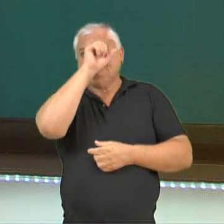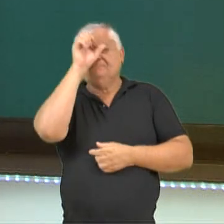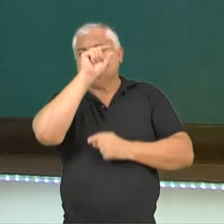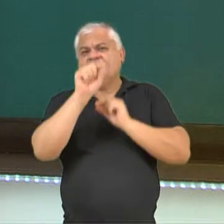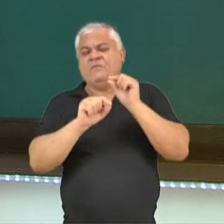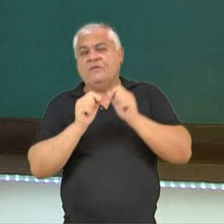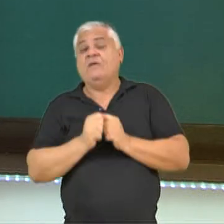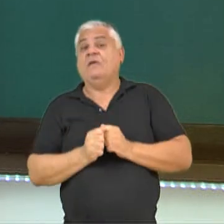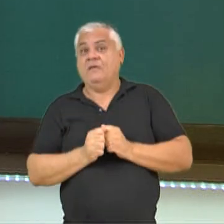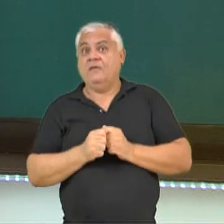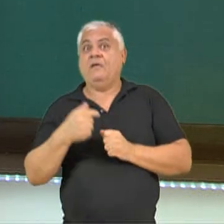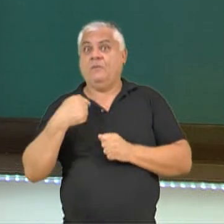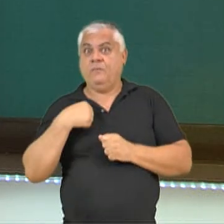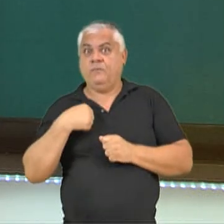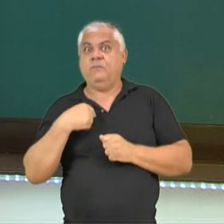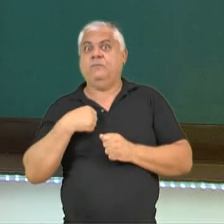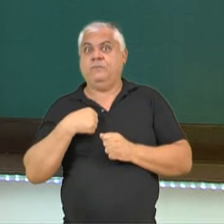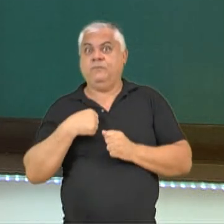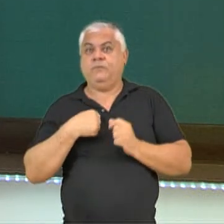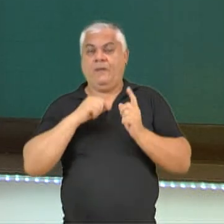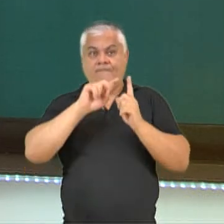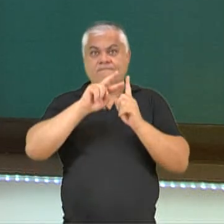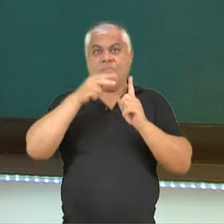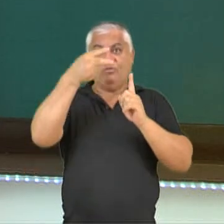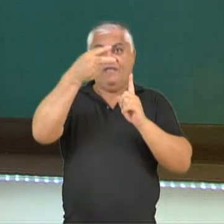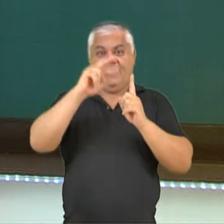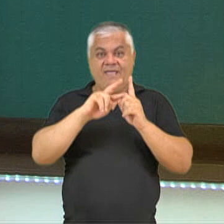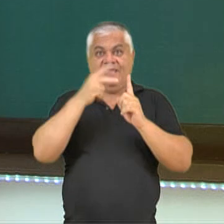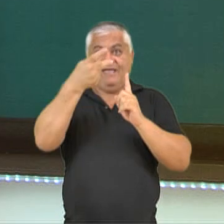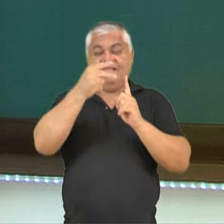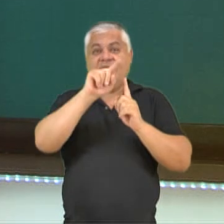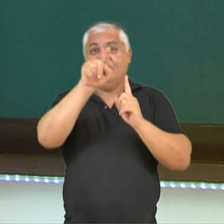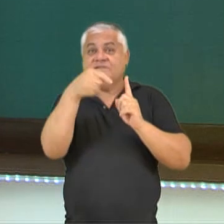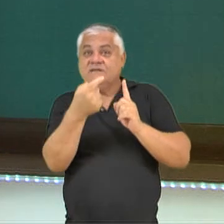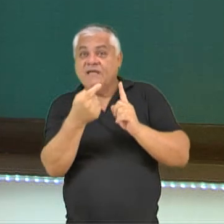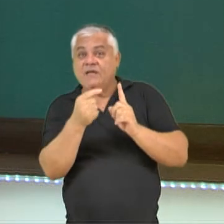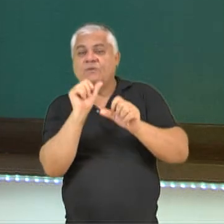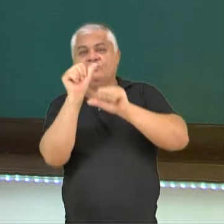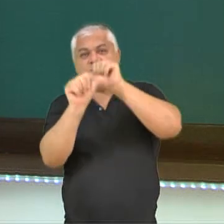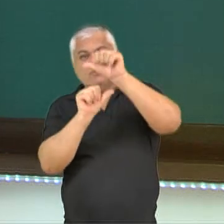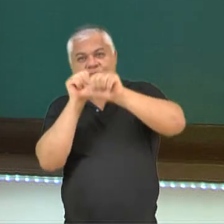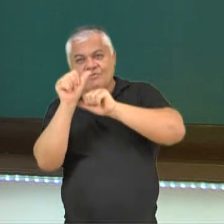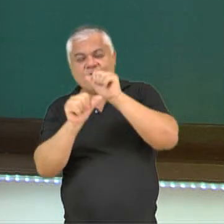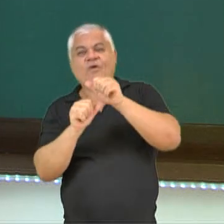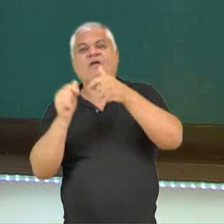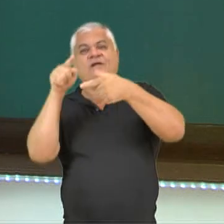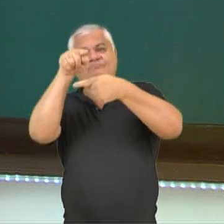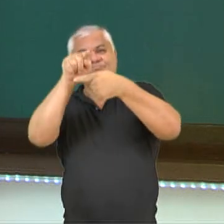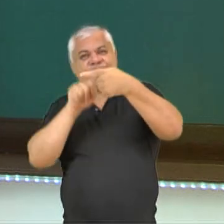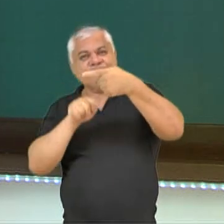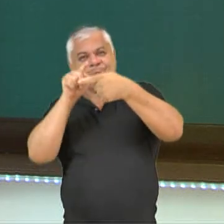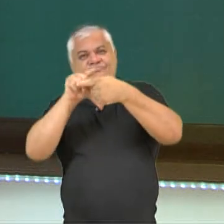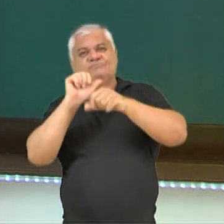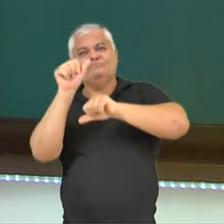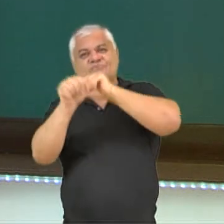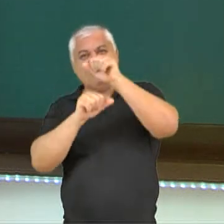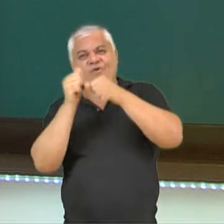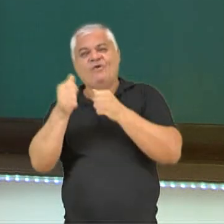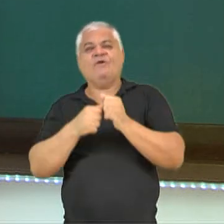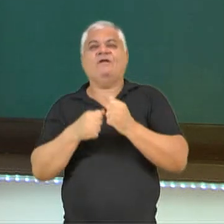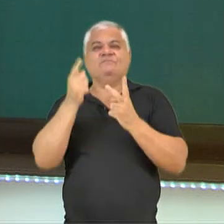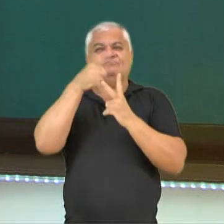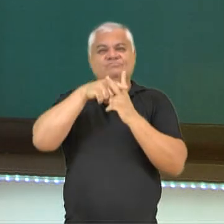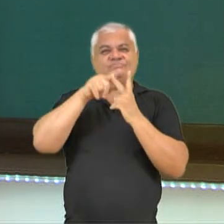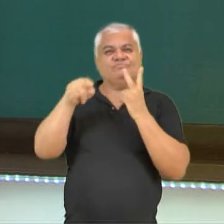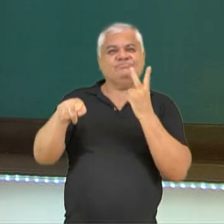gente? Potências com expoente decimal. Então, eu tenho expoente decimal, o que eu faço? Expoente fracionário. E o que eu faço?